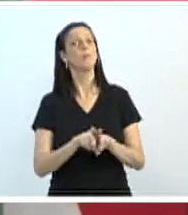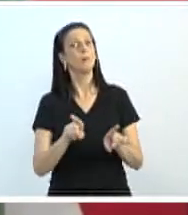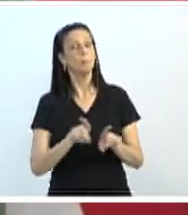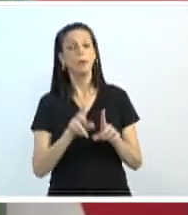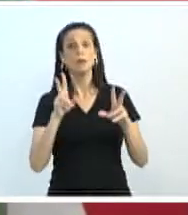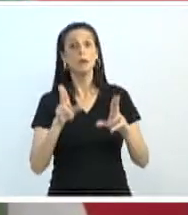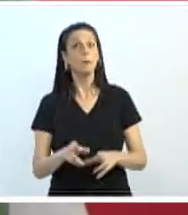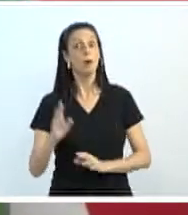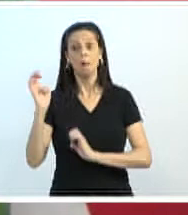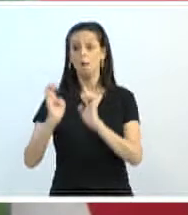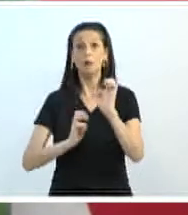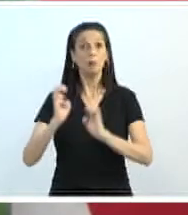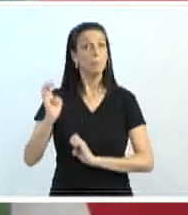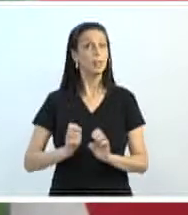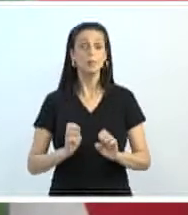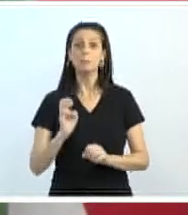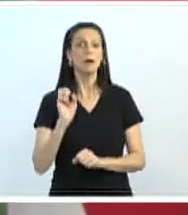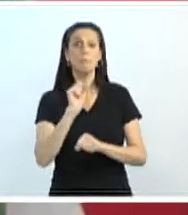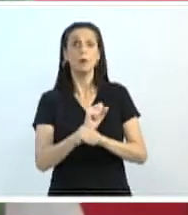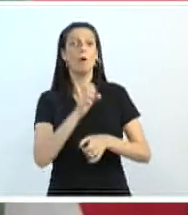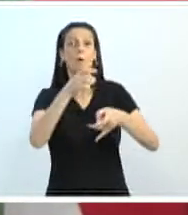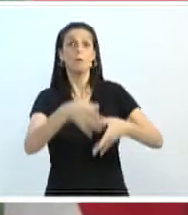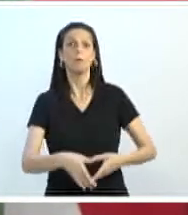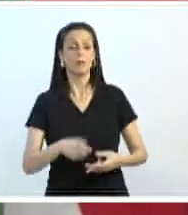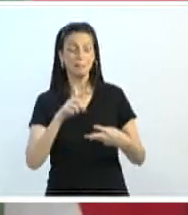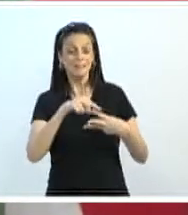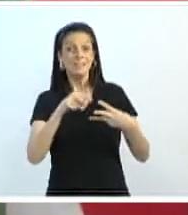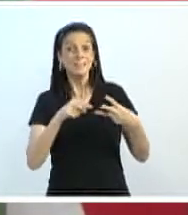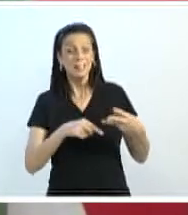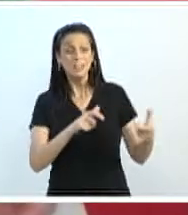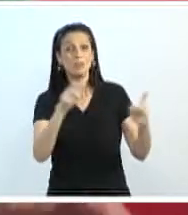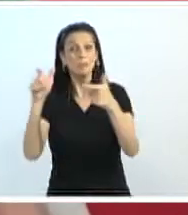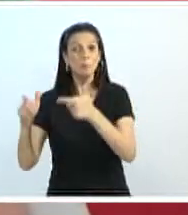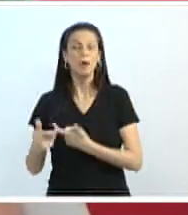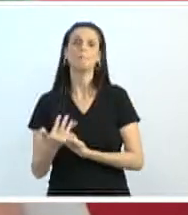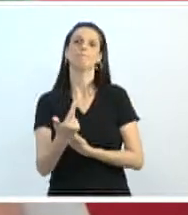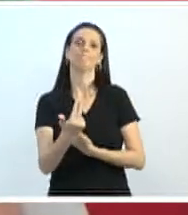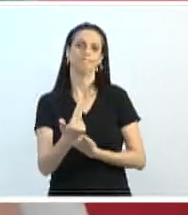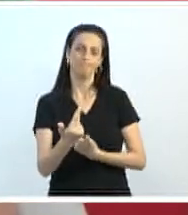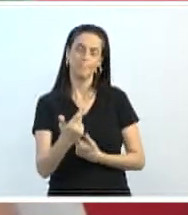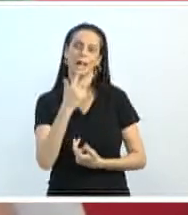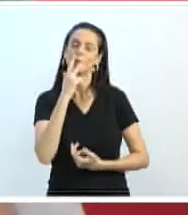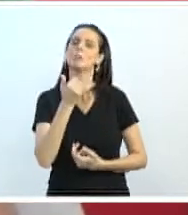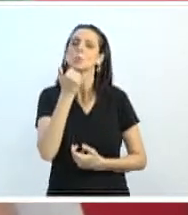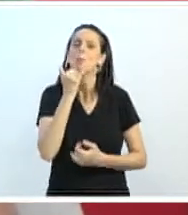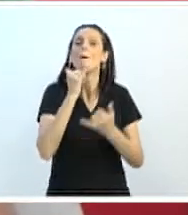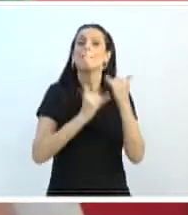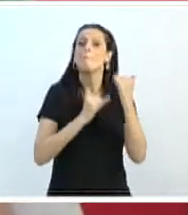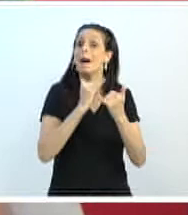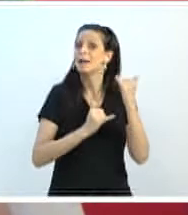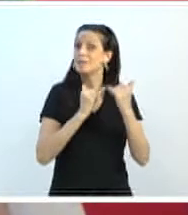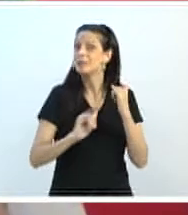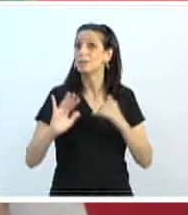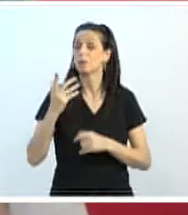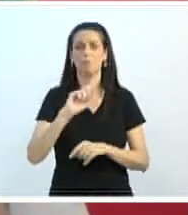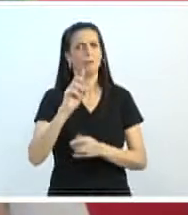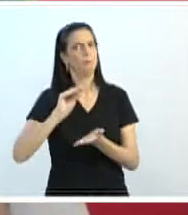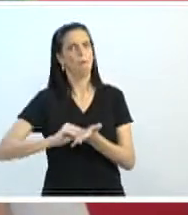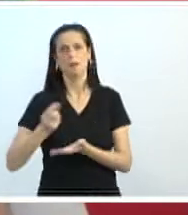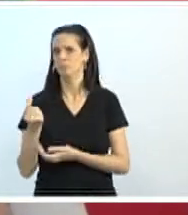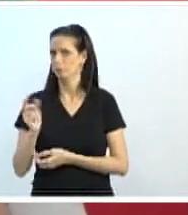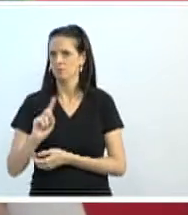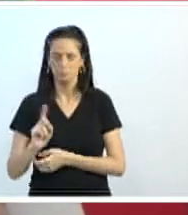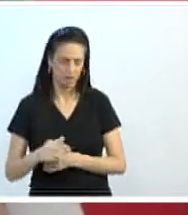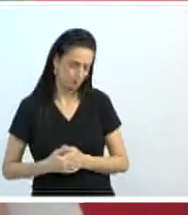S-68. Infelizmente, nesses 3 casos especificamente, aconteceu uma situação parecida, não por falta de recurso, mas